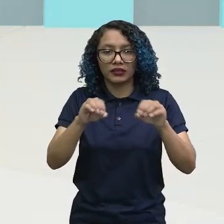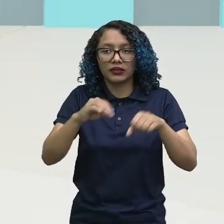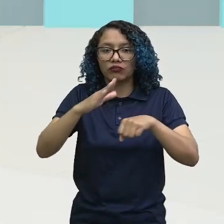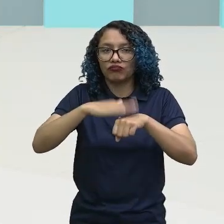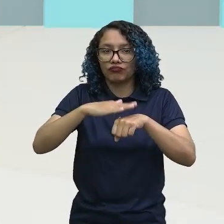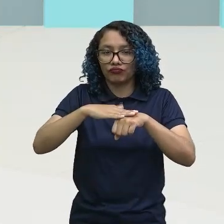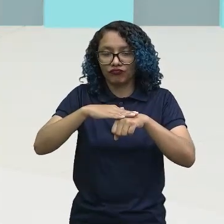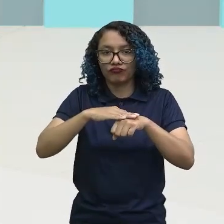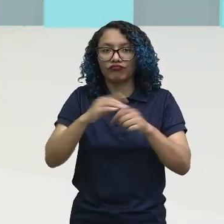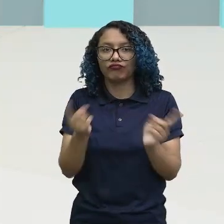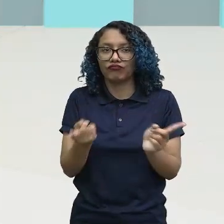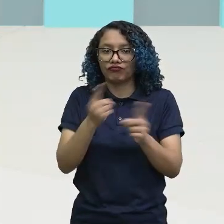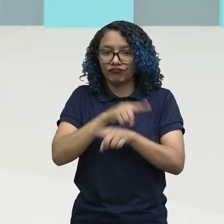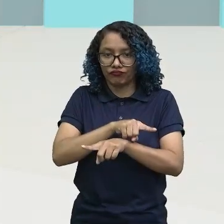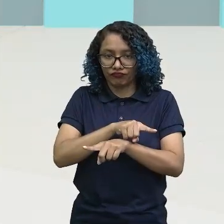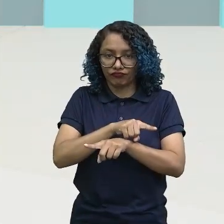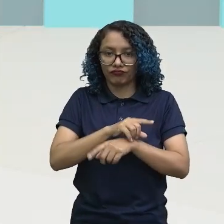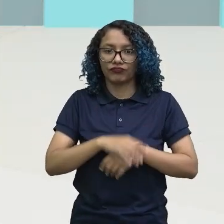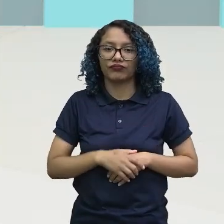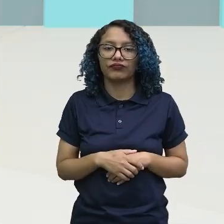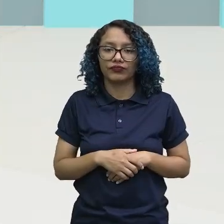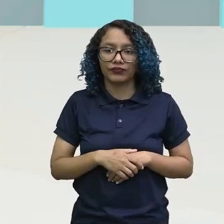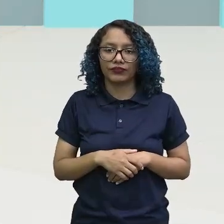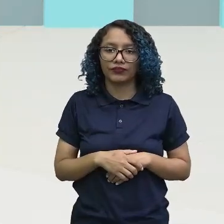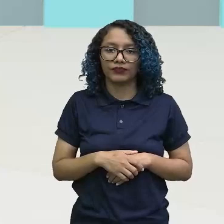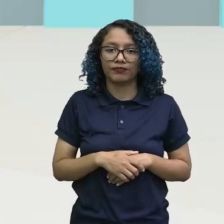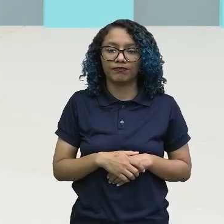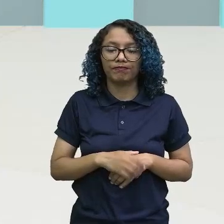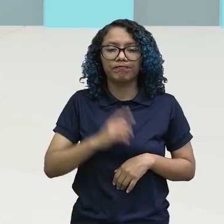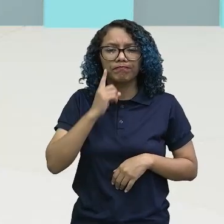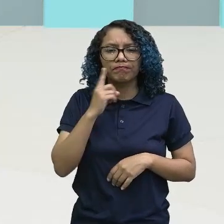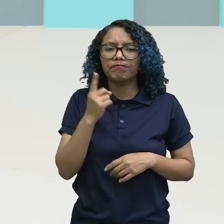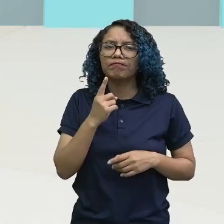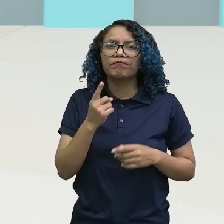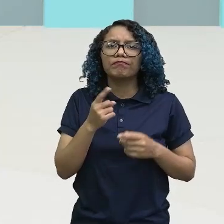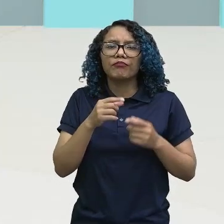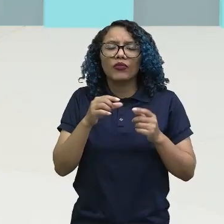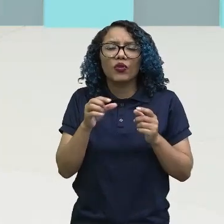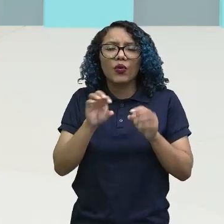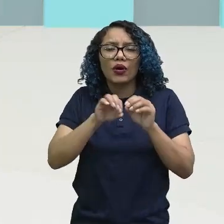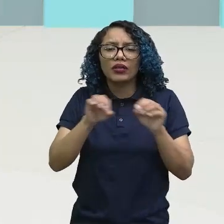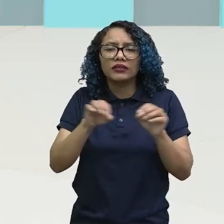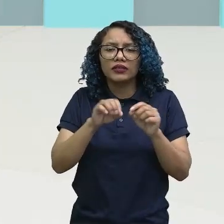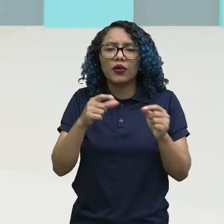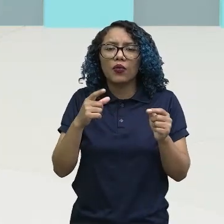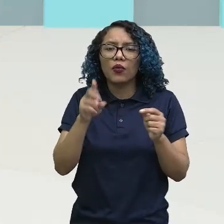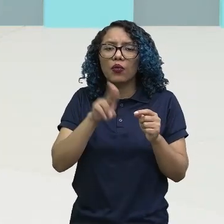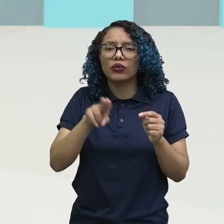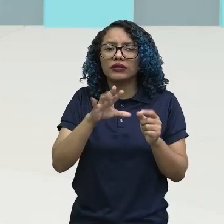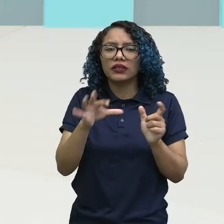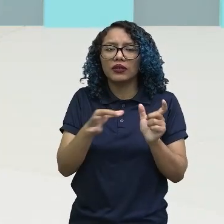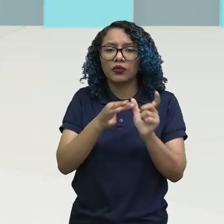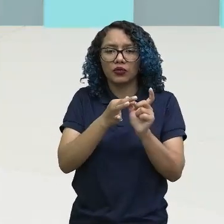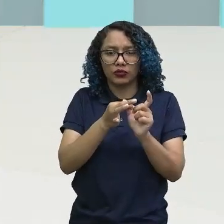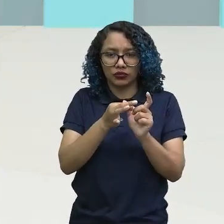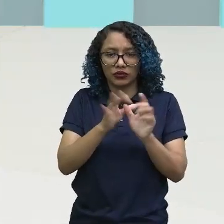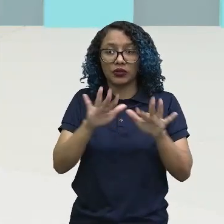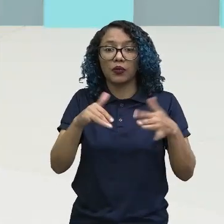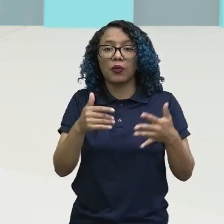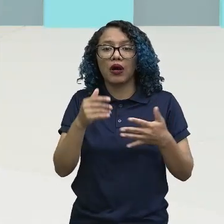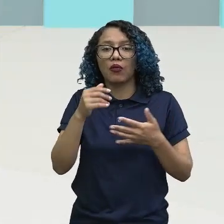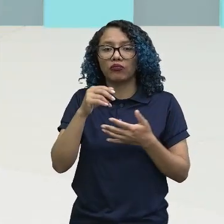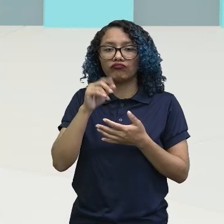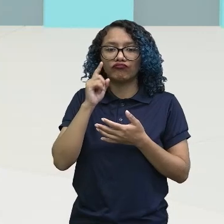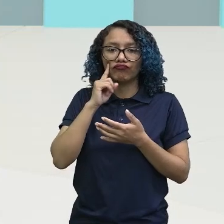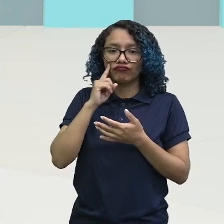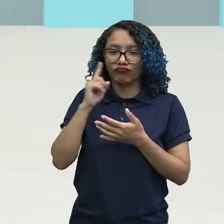adversativas. Justamente essas orações, elas são marcadas pelas conjunções mas, contudo, entretanto,